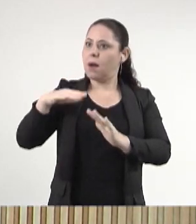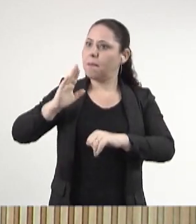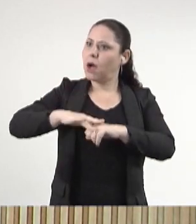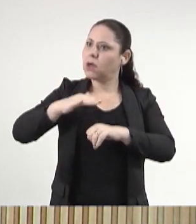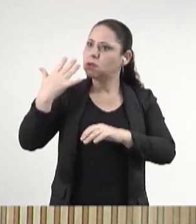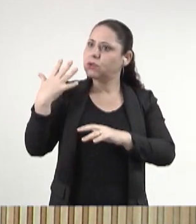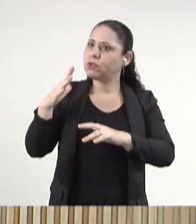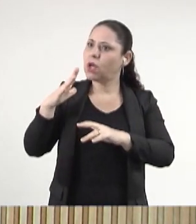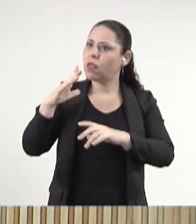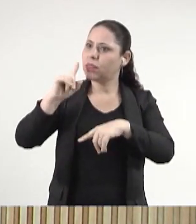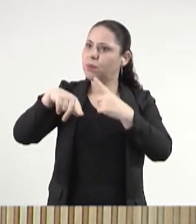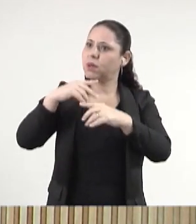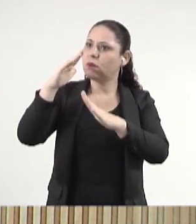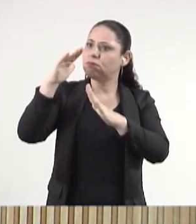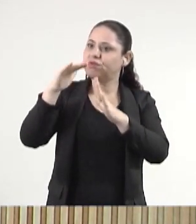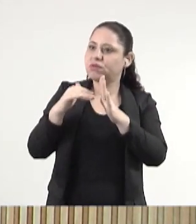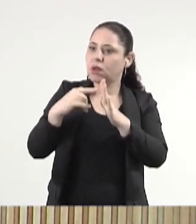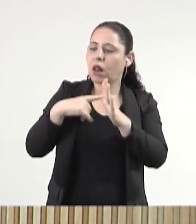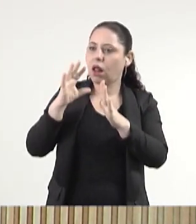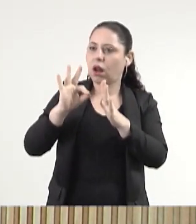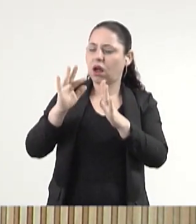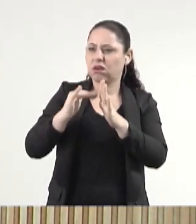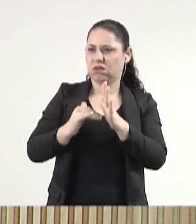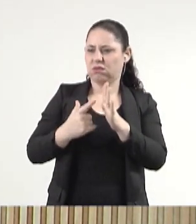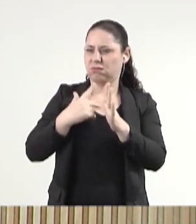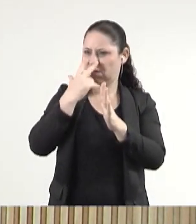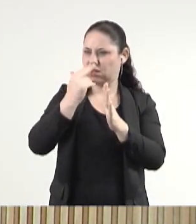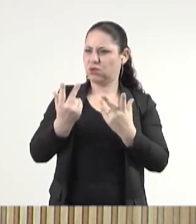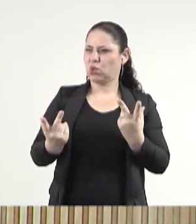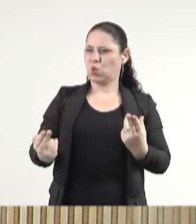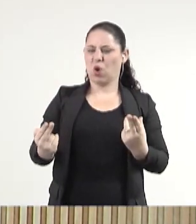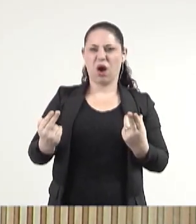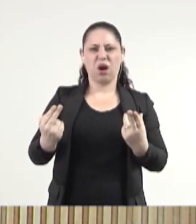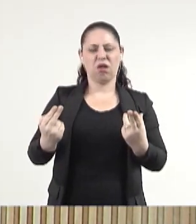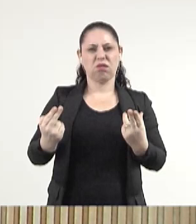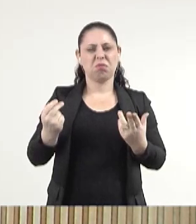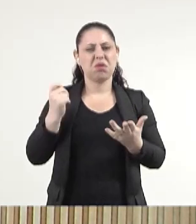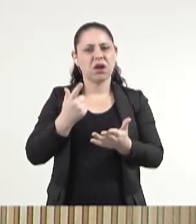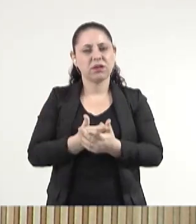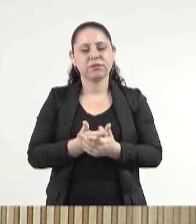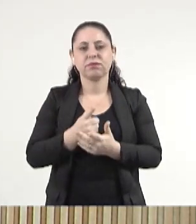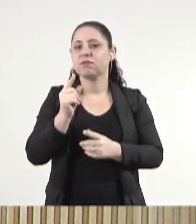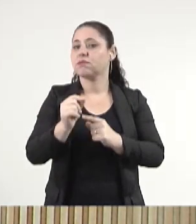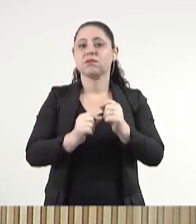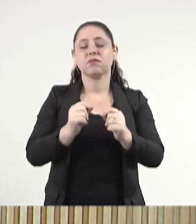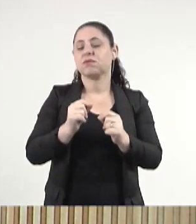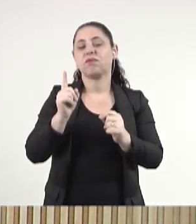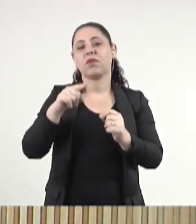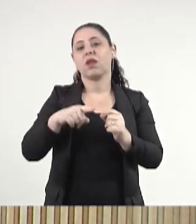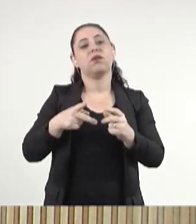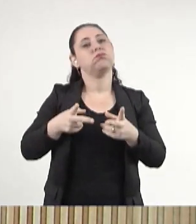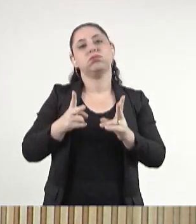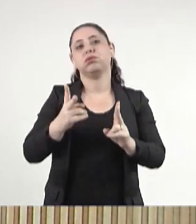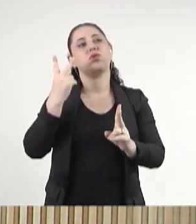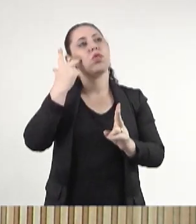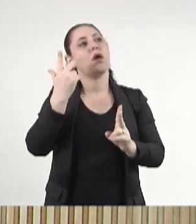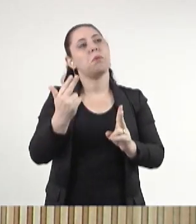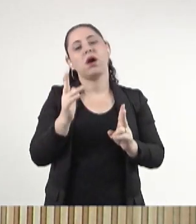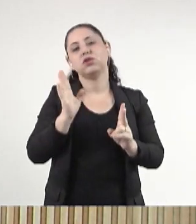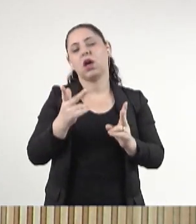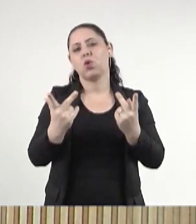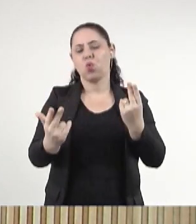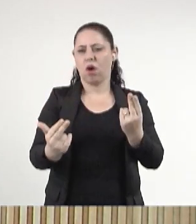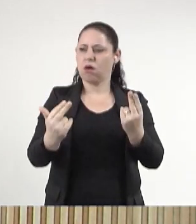preço dos produtos, para depois poder dar um desconto. E esse desconto, por fim das contas, nada mais é que o preço que era habitualmente